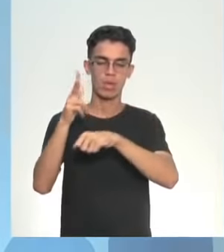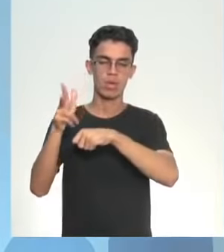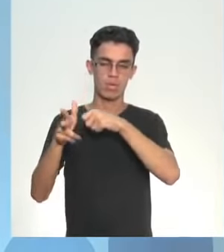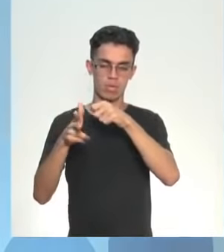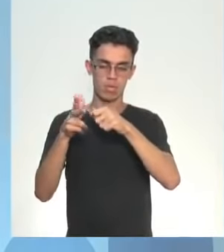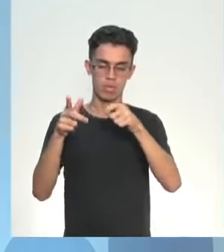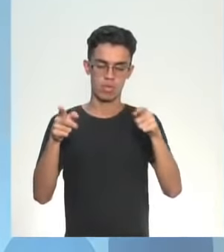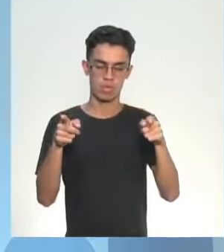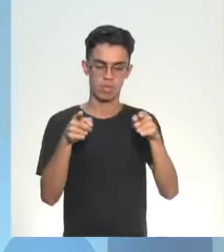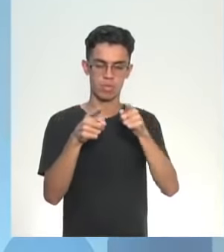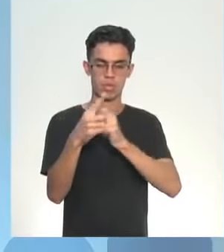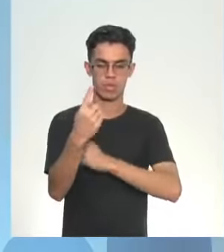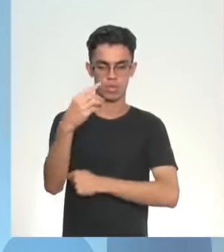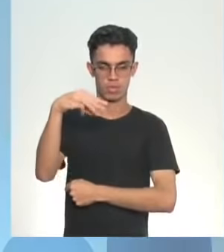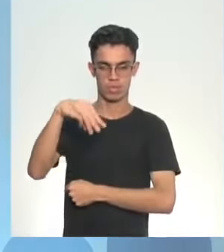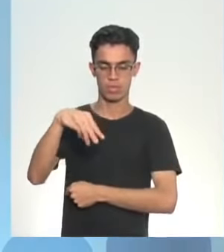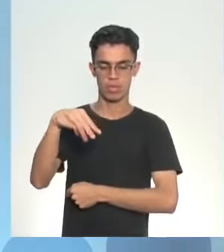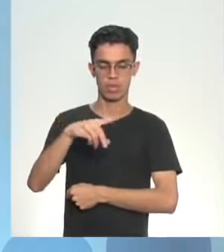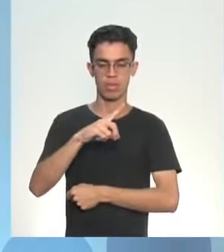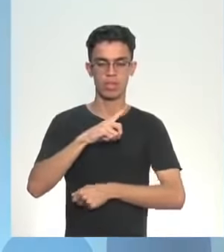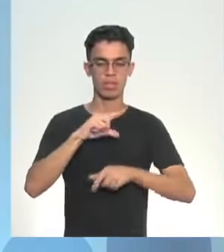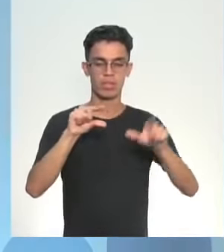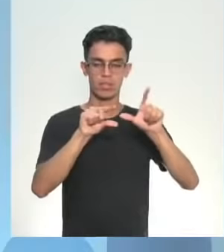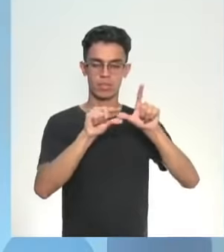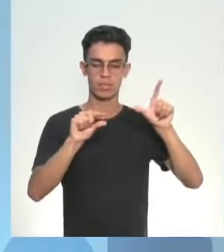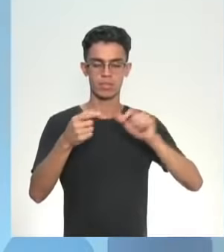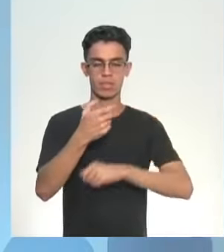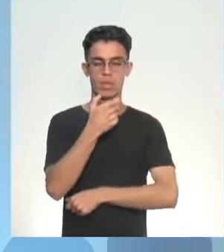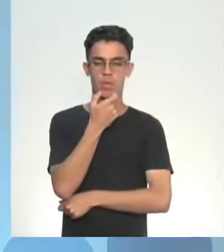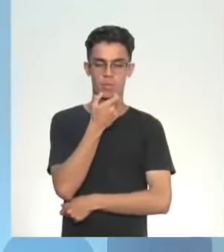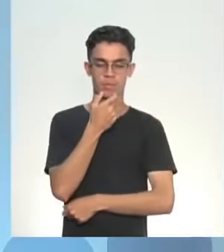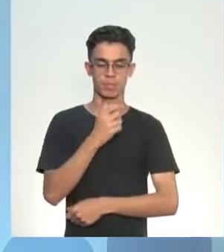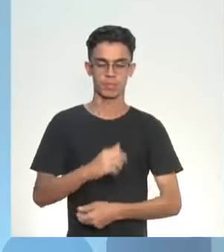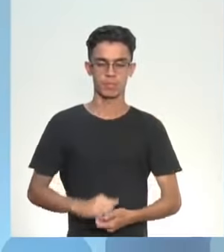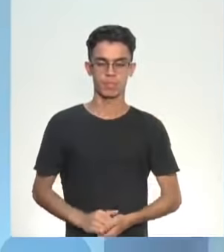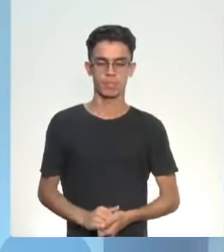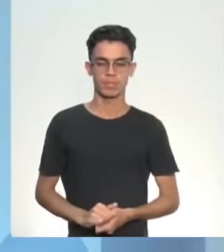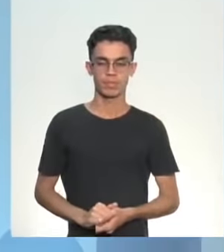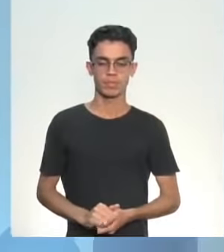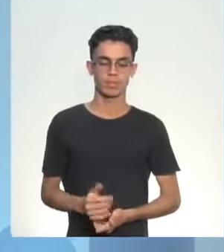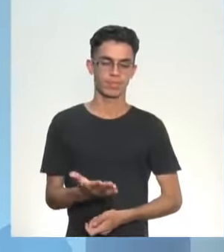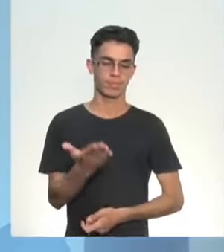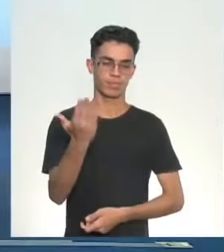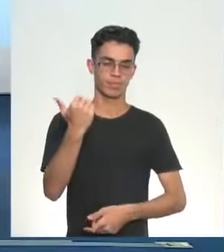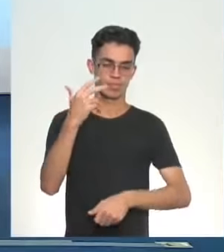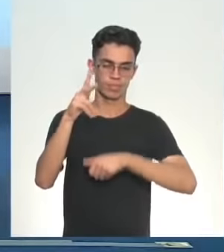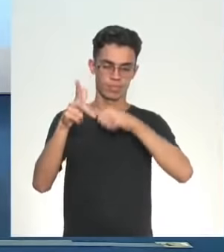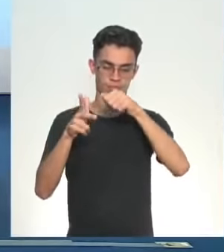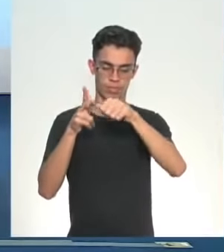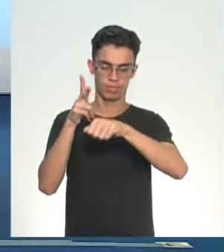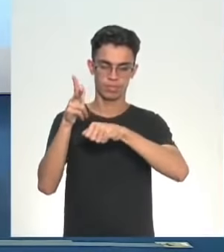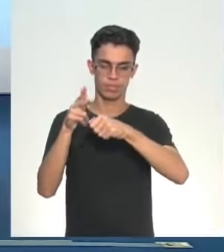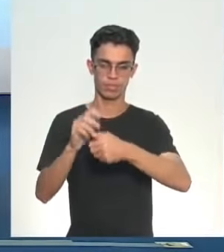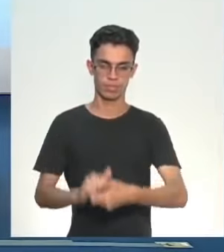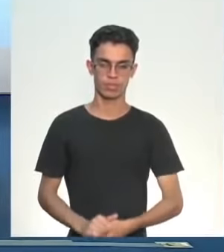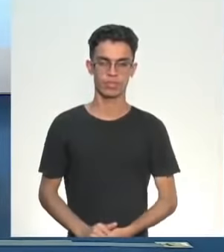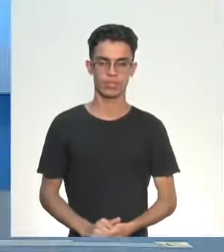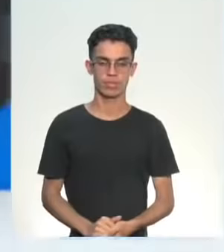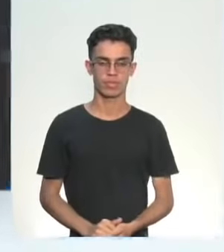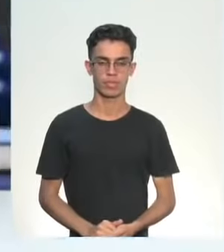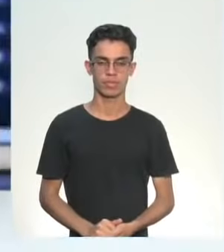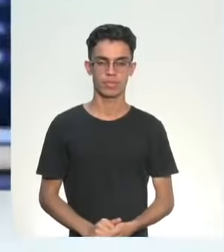vídeo rápido de um minuto e ele tá legendado em inglês tá bom o lado que eu vídeo eu dei uma